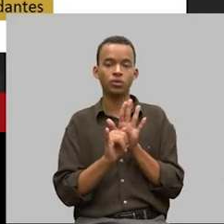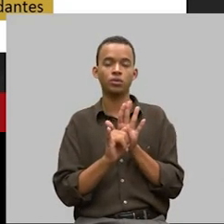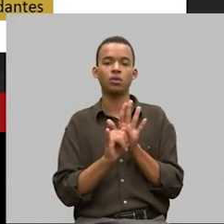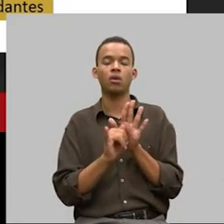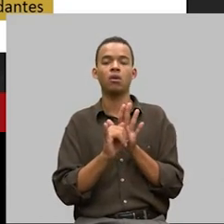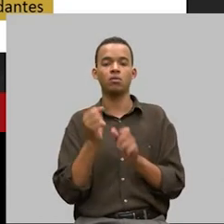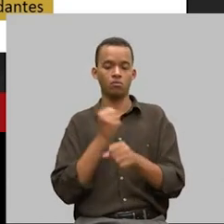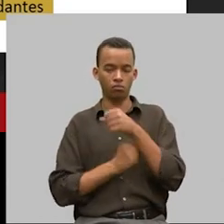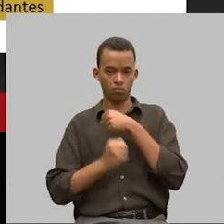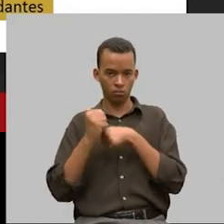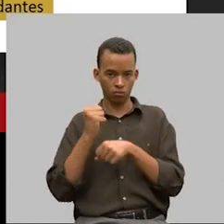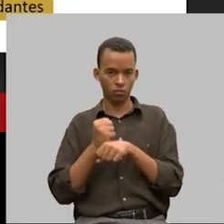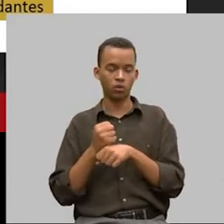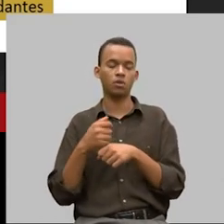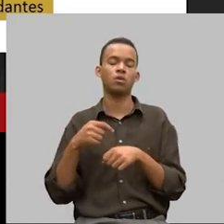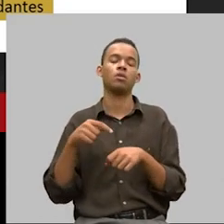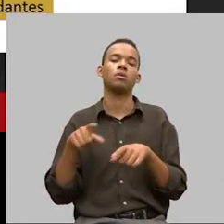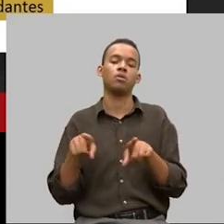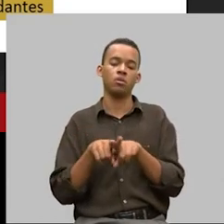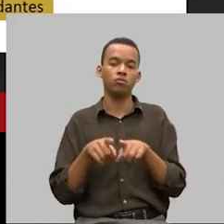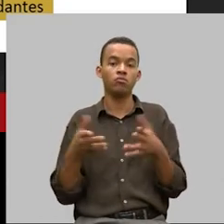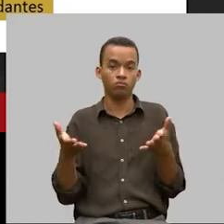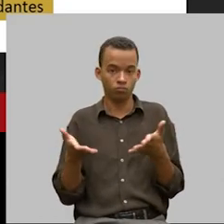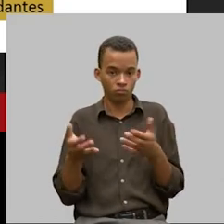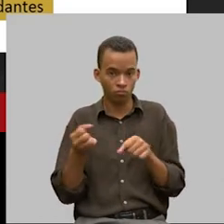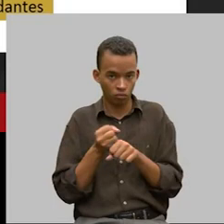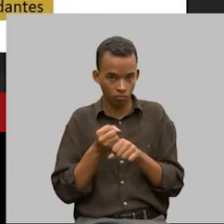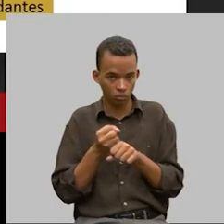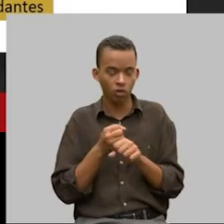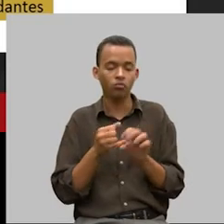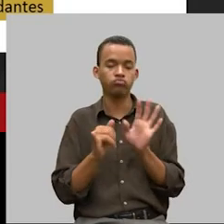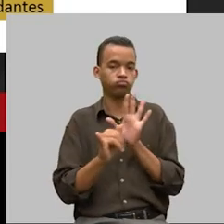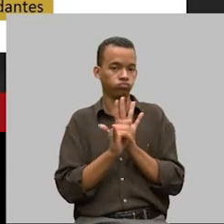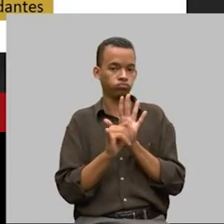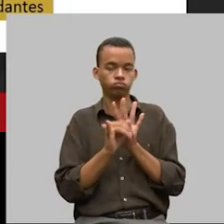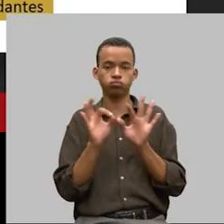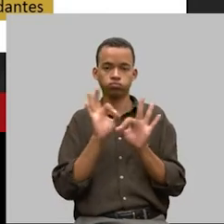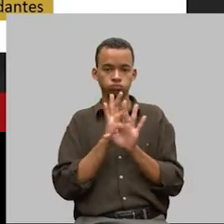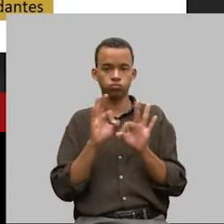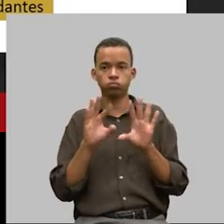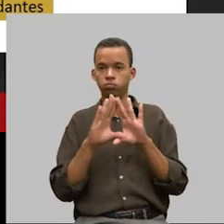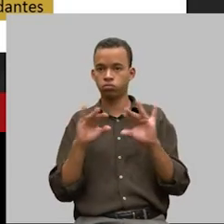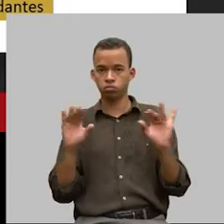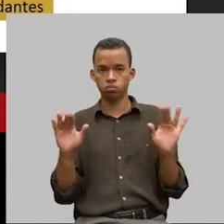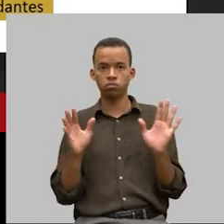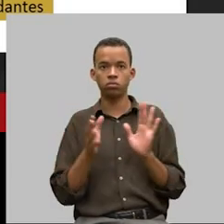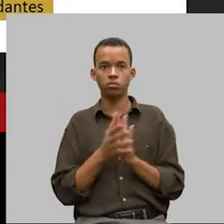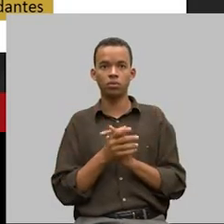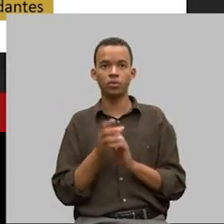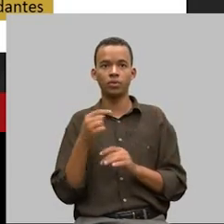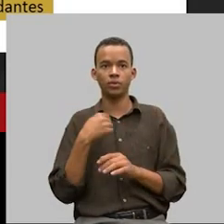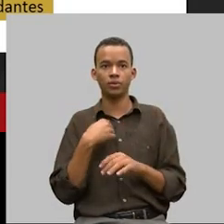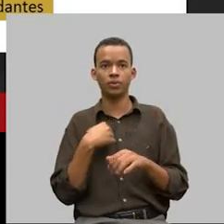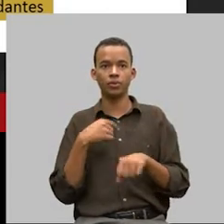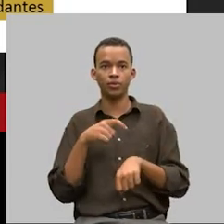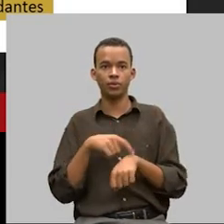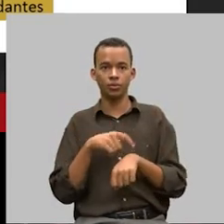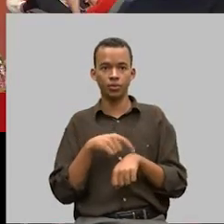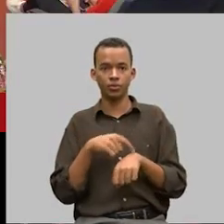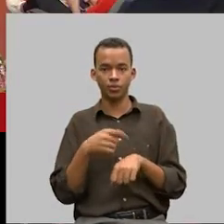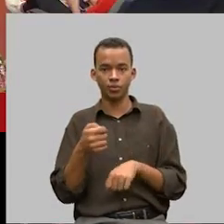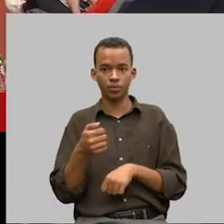tranquilo eh Isso ele já tinha daí as minhas perguntas Oi já acabou não tá